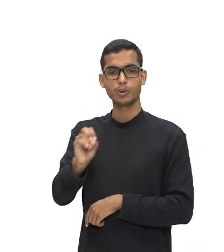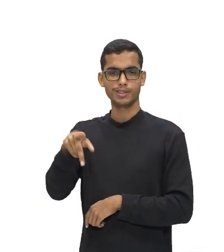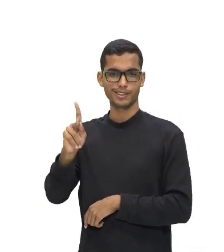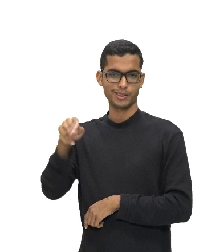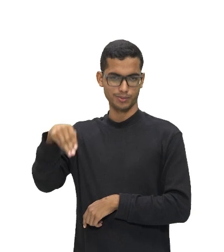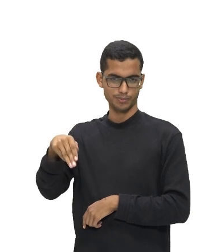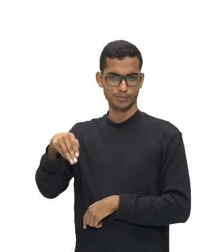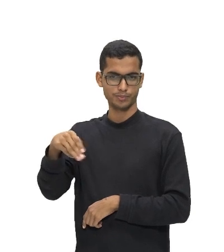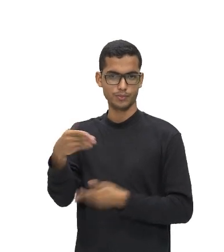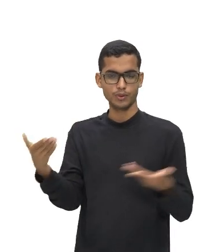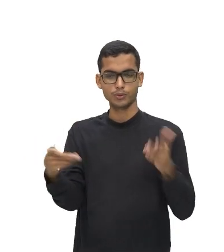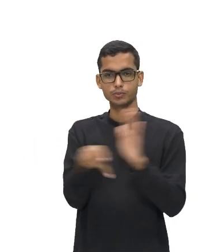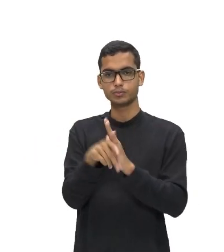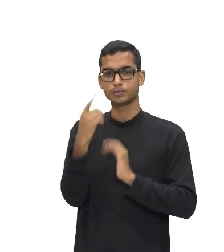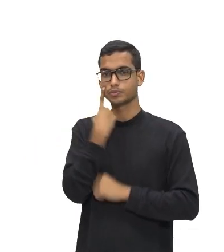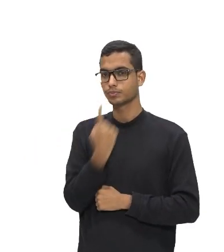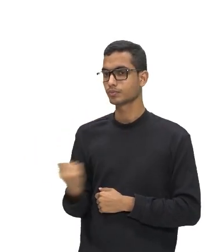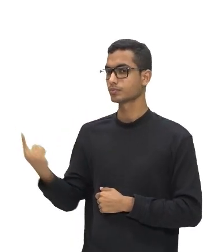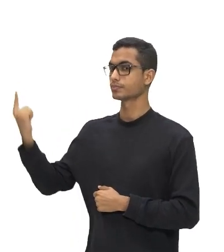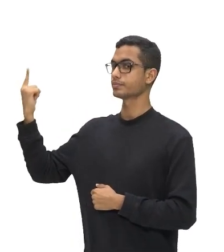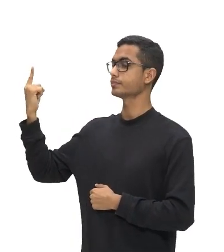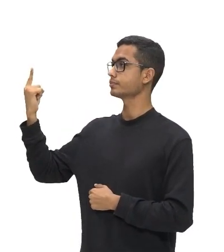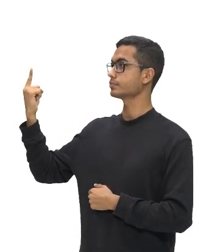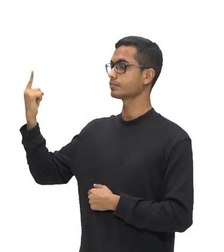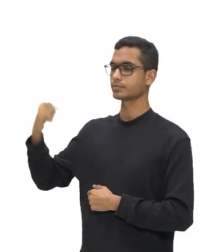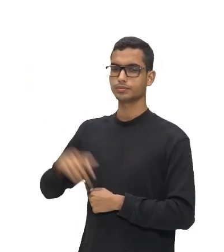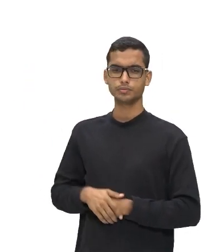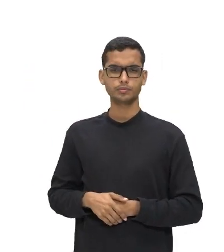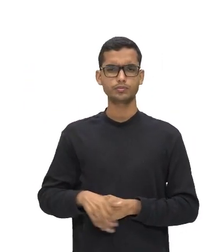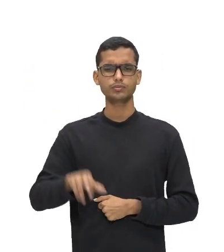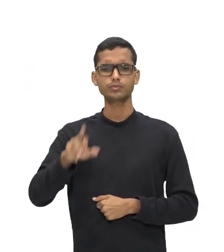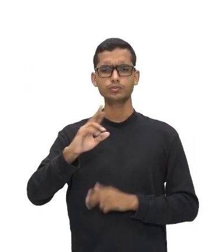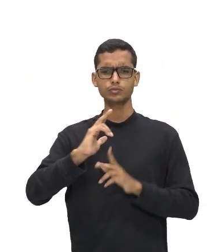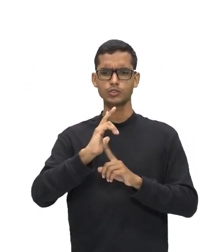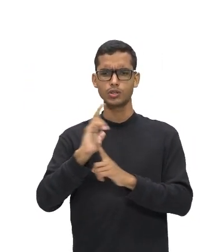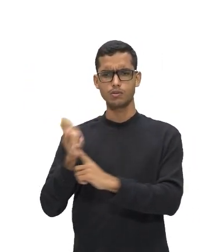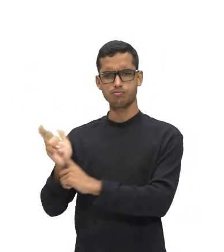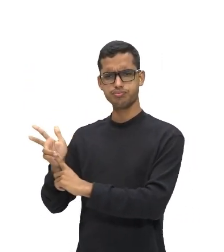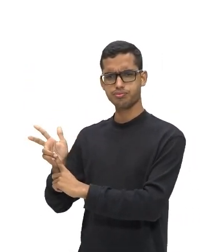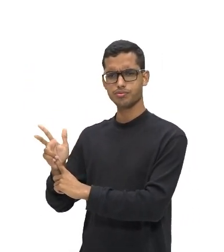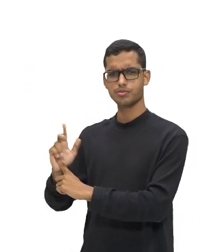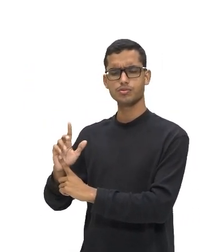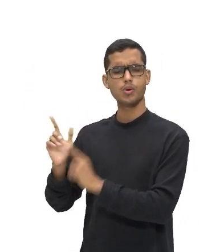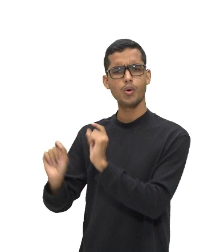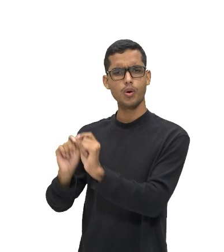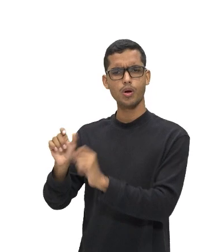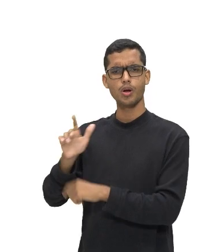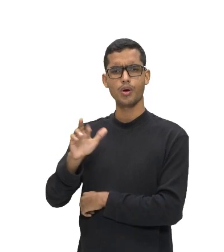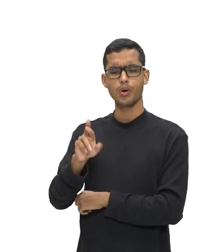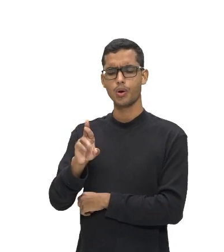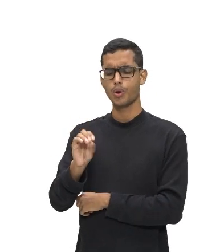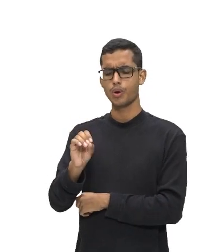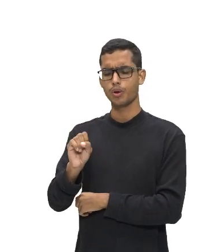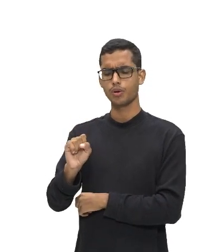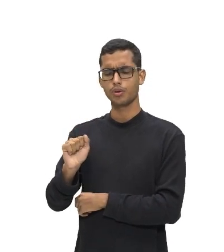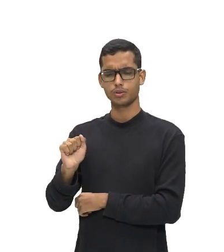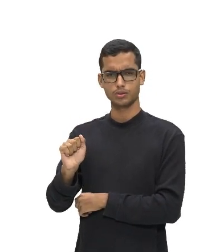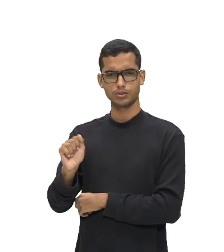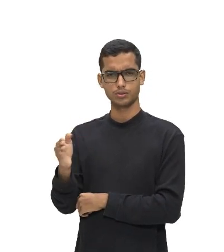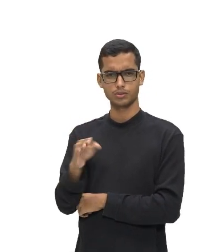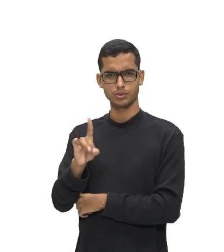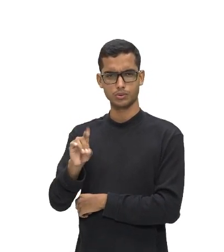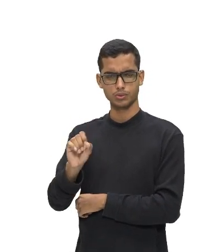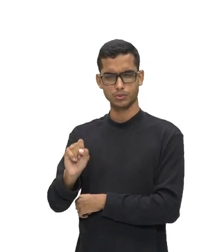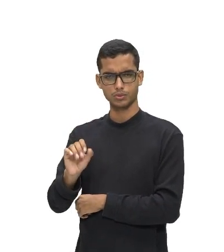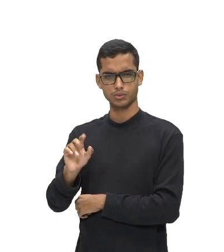Na rosa dos ventos, que agora destacou para vocês, ela vai indicar a orientação dessa representação. Então, a gente normalmente